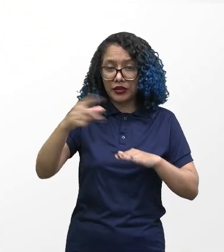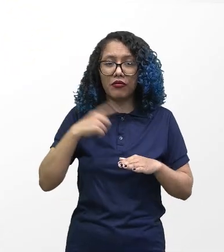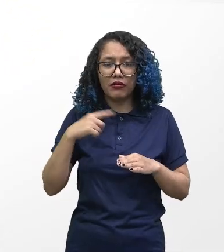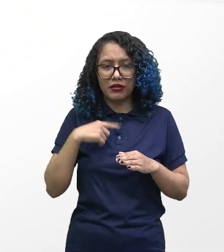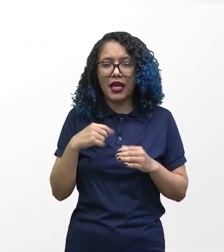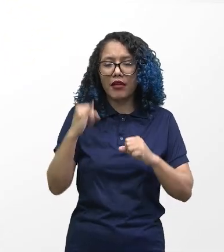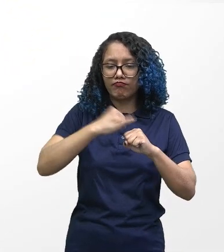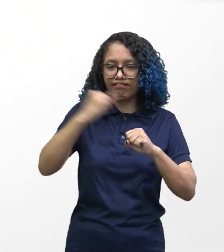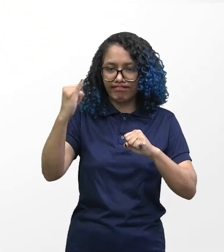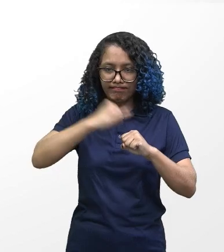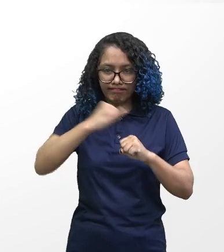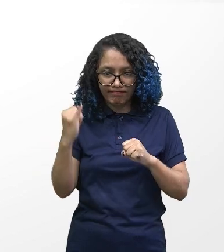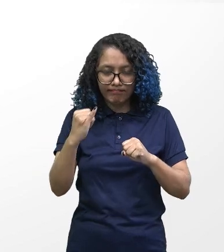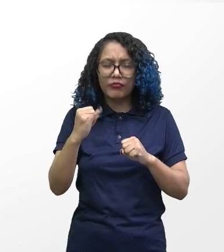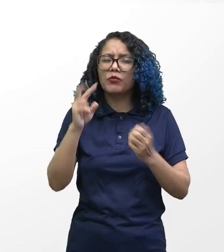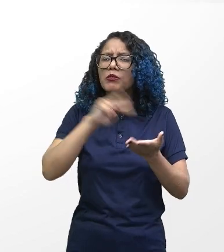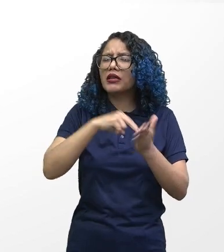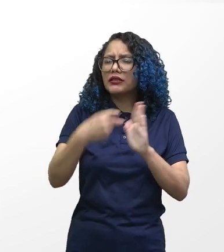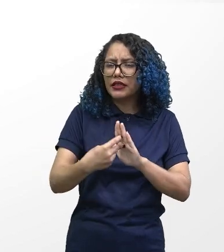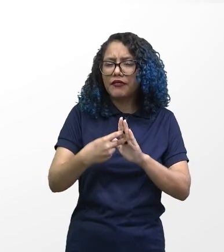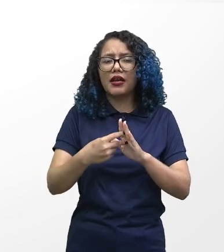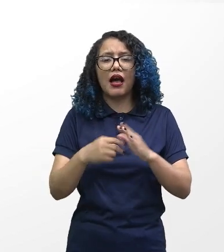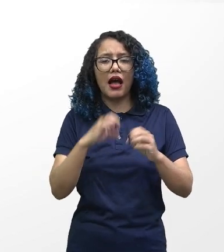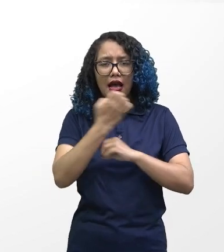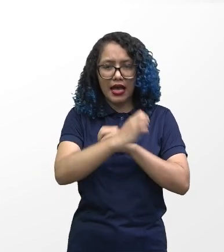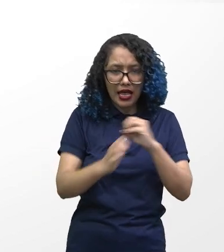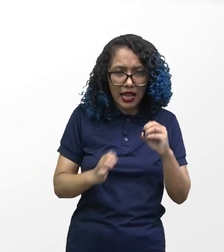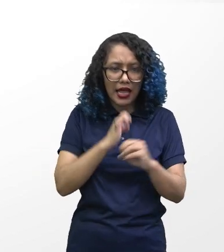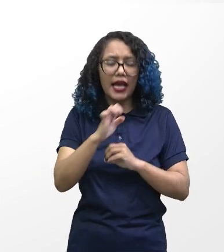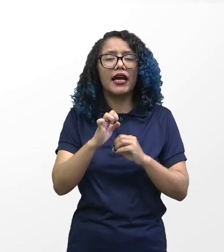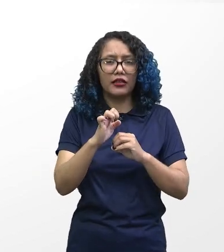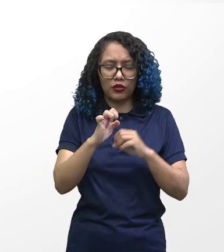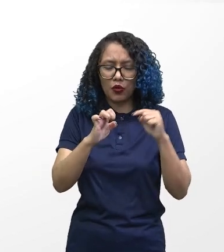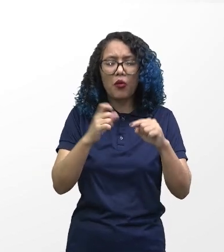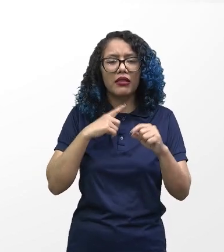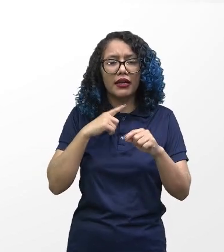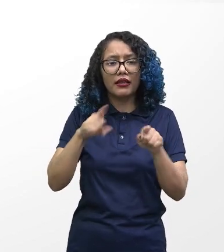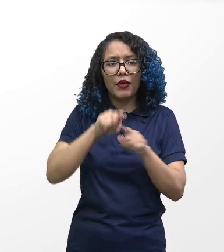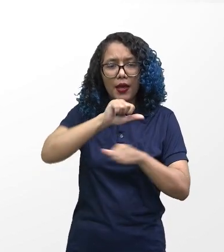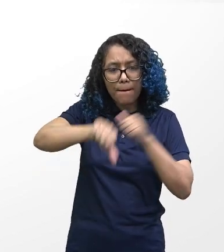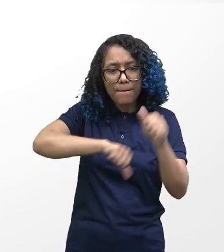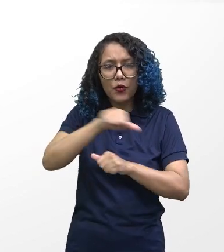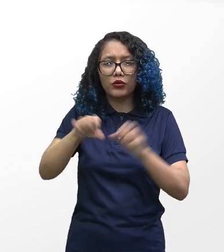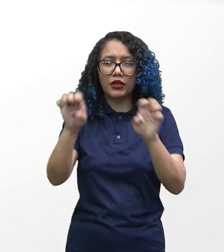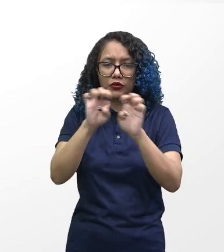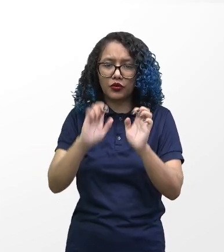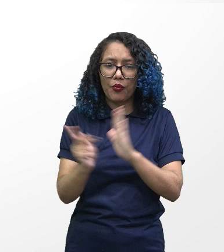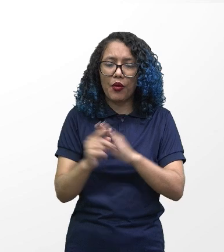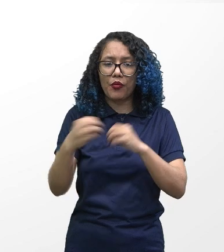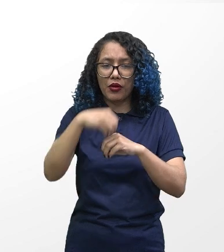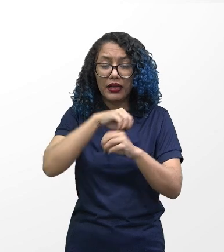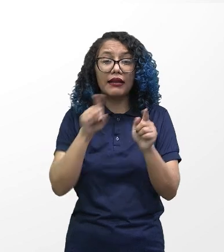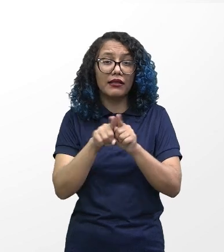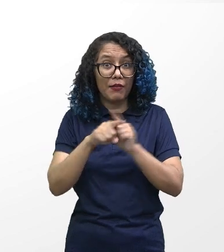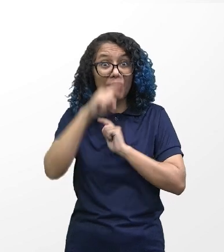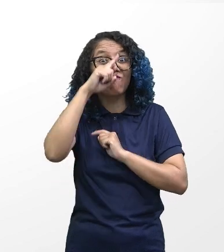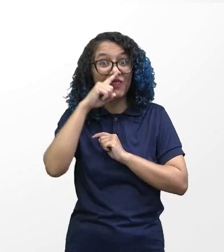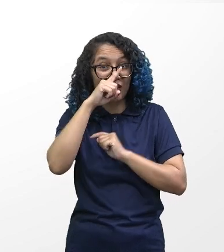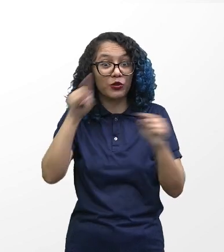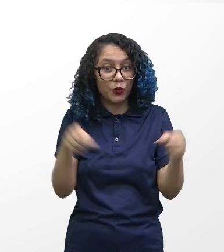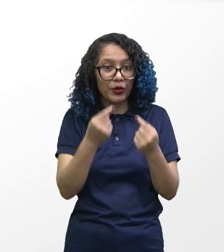radiações ionizantes, que retiram elétrons e mudam a estrutura das moléculas e por isso são perigosas.